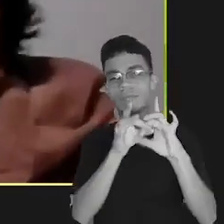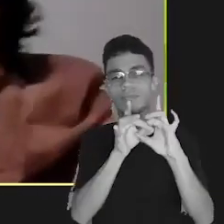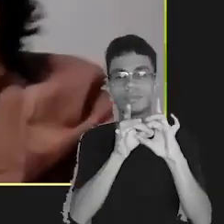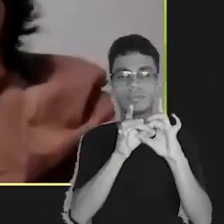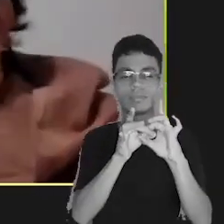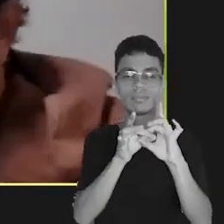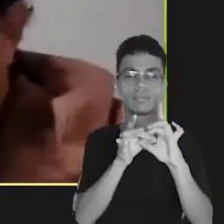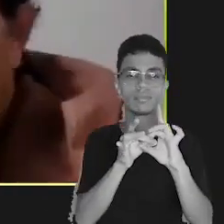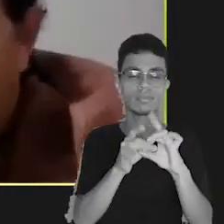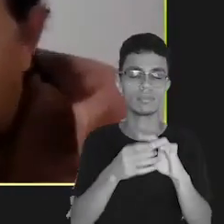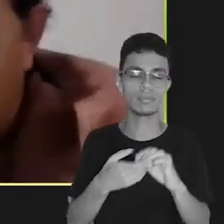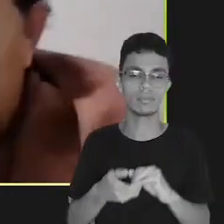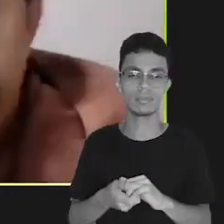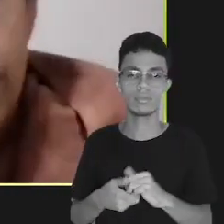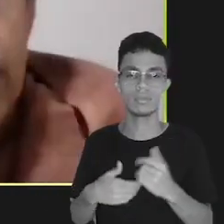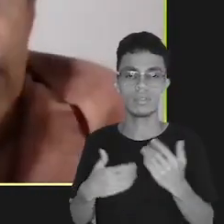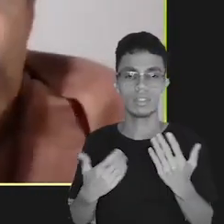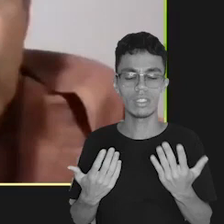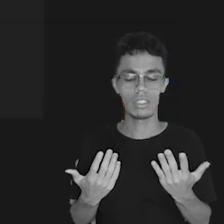assim,